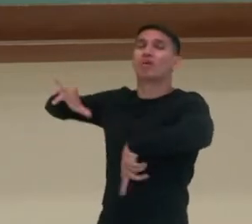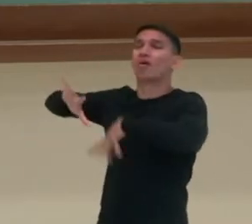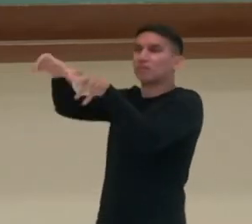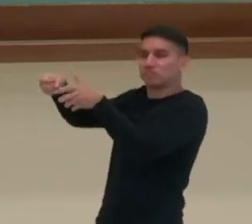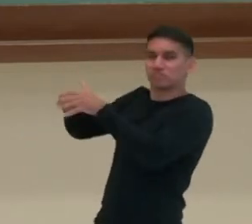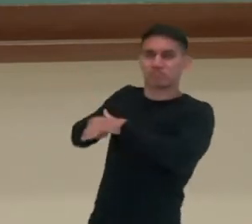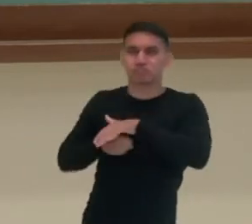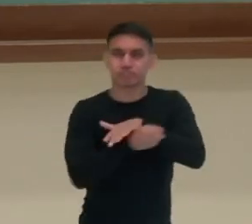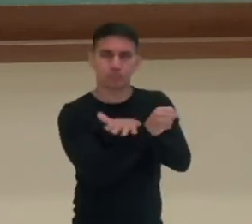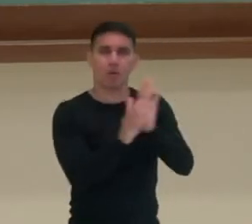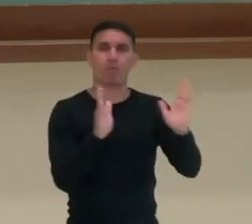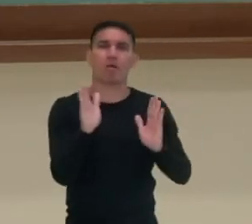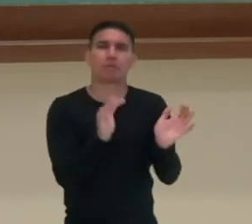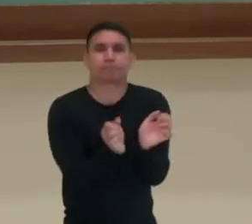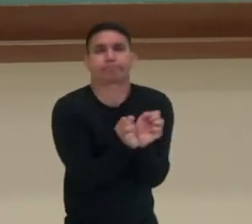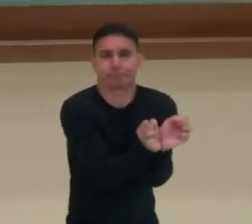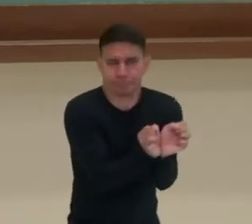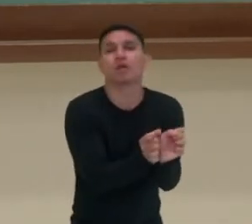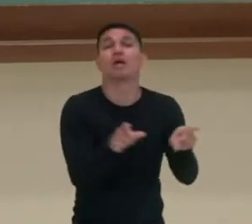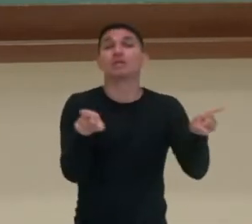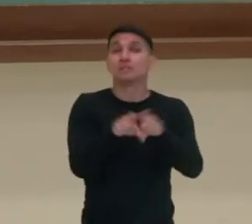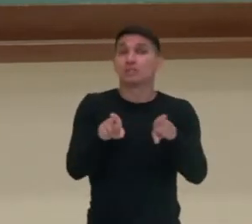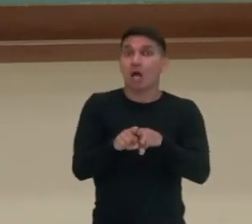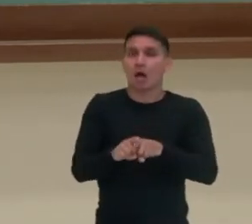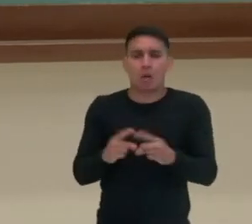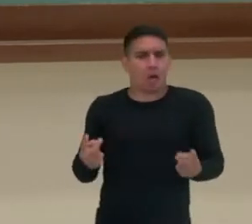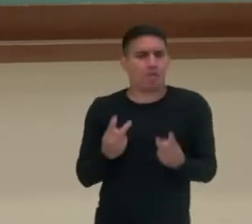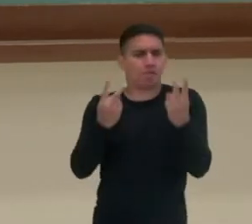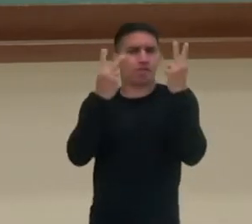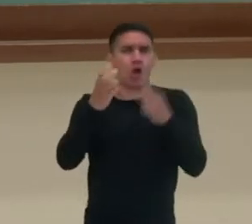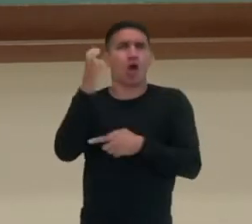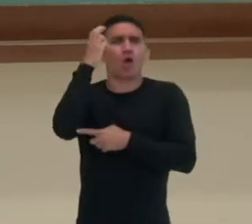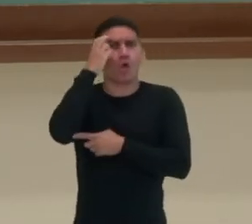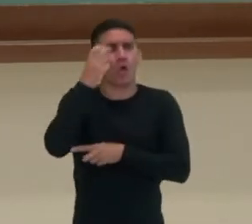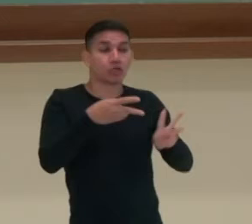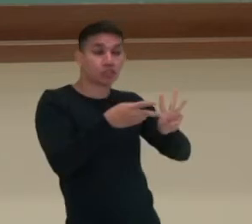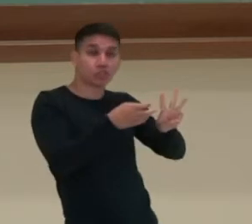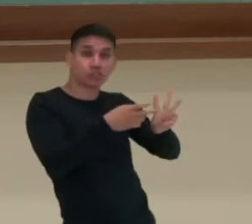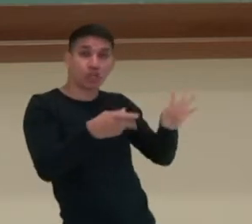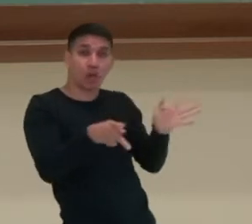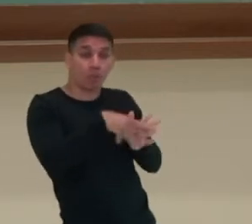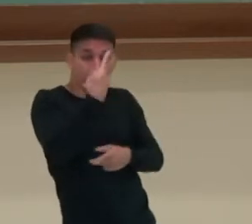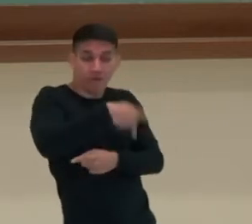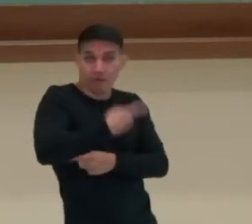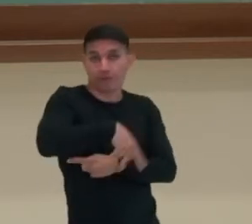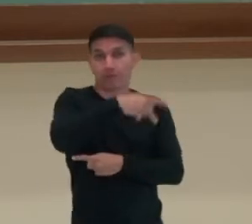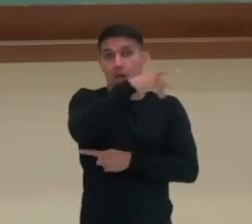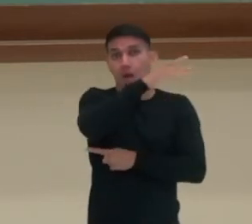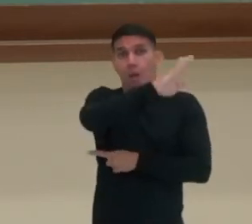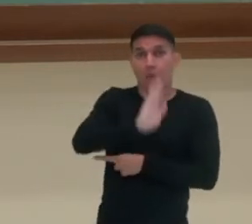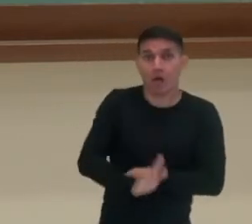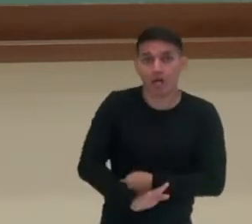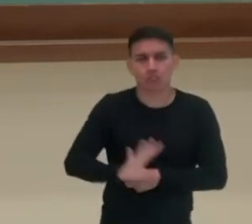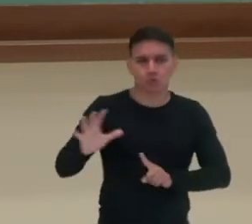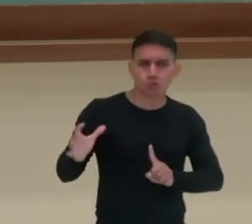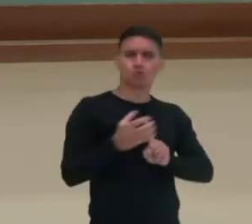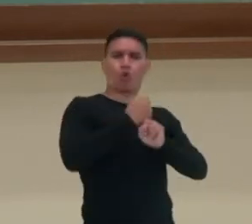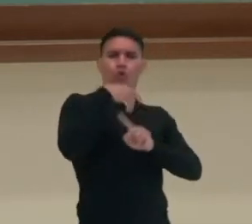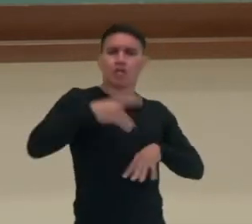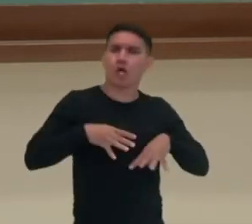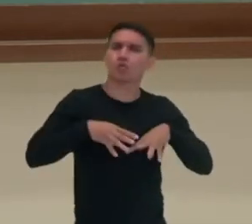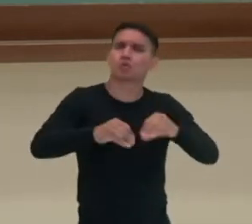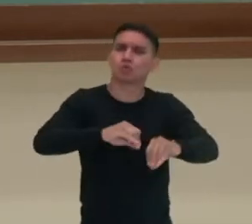no tempo da escravidão, também uma riqueza cultural dos indígenas, que são os povos originários, donos deste